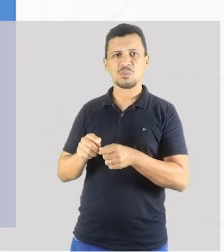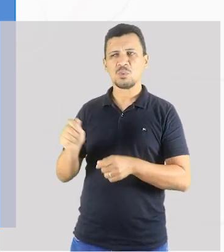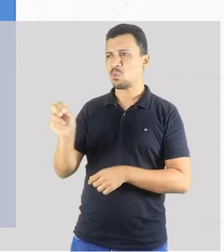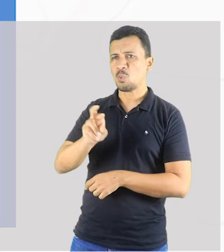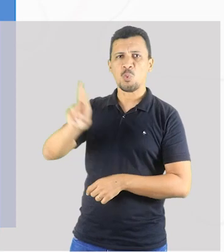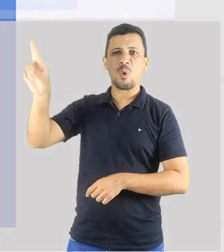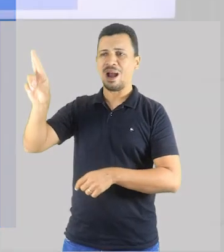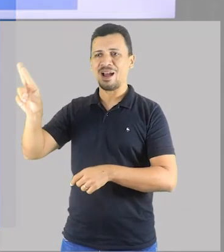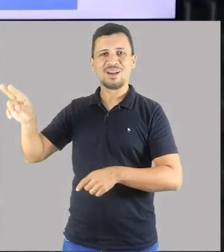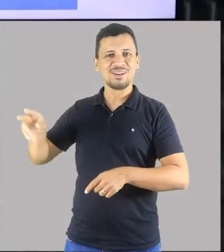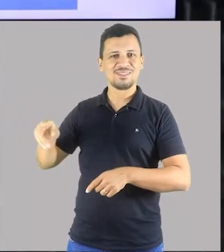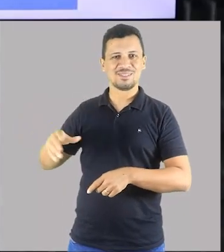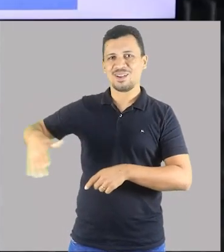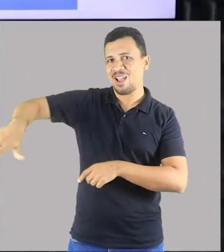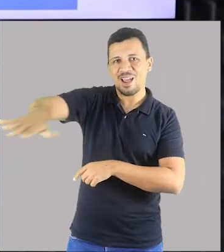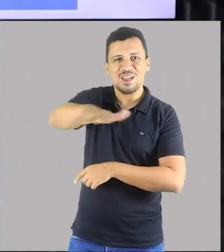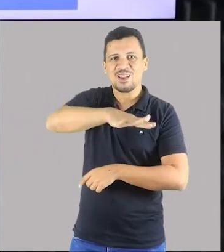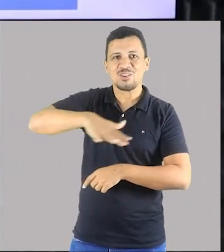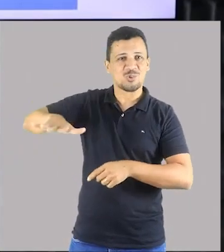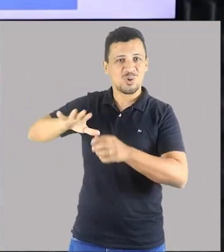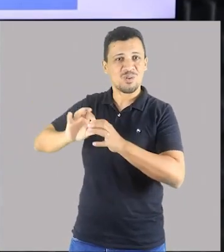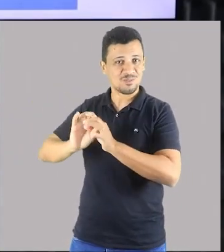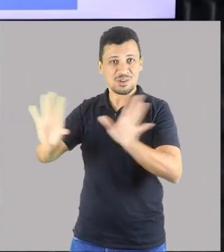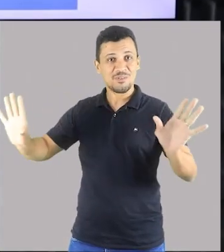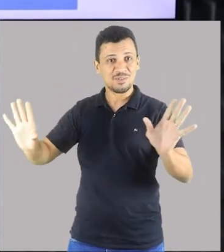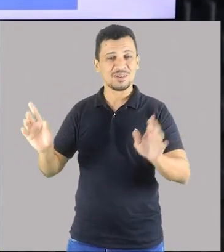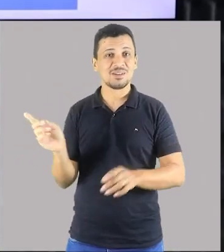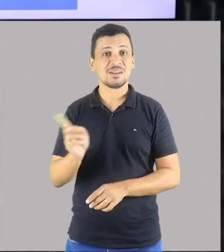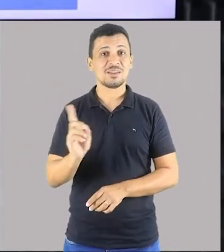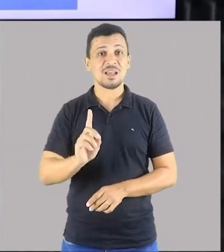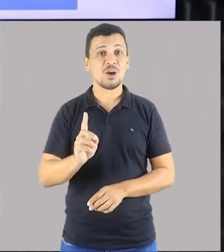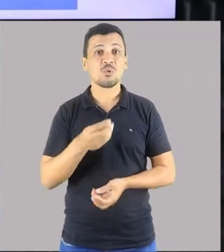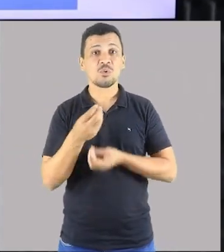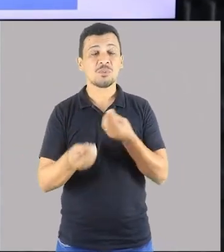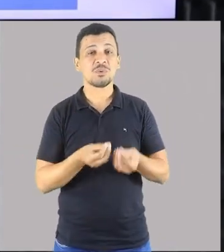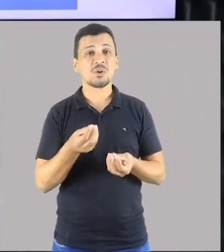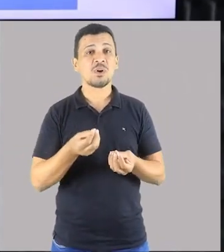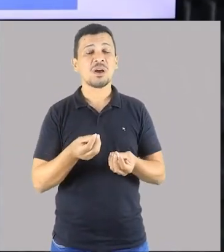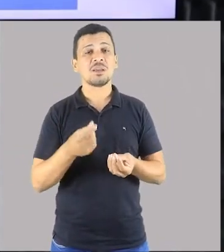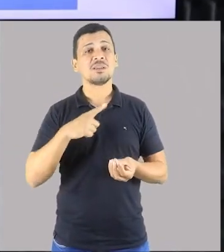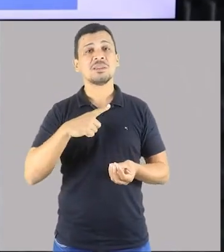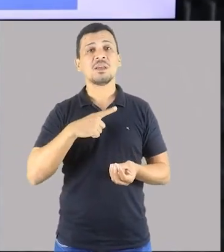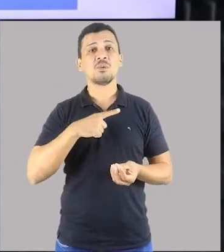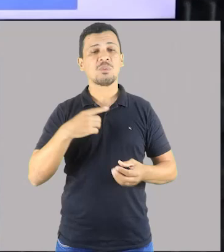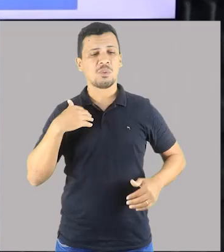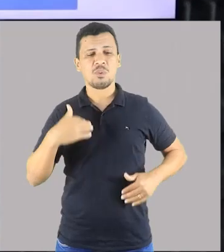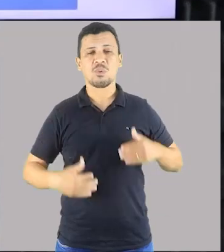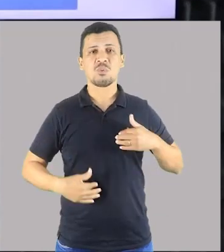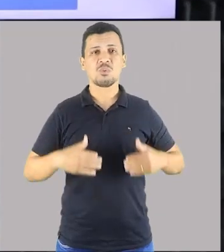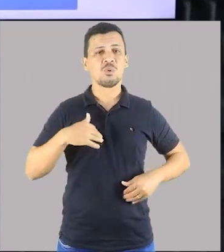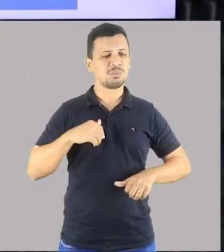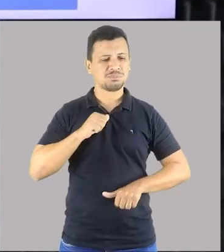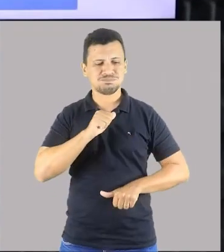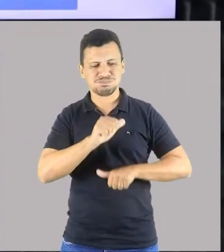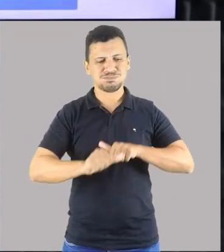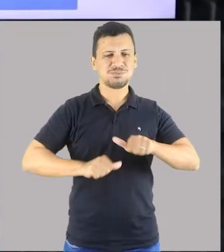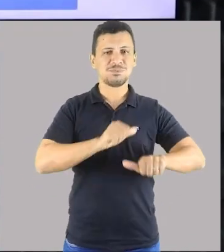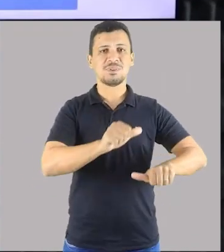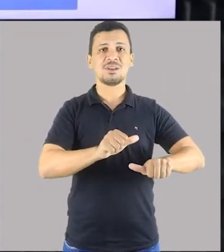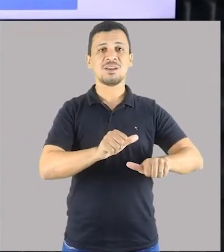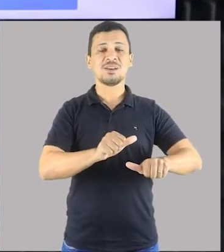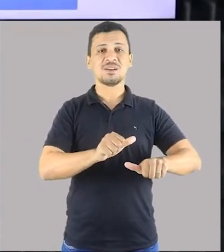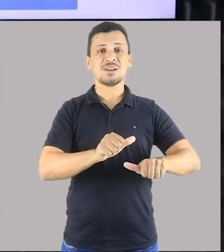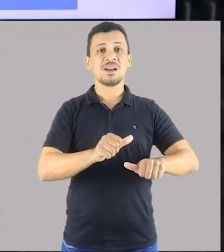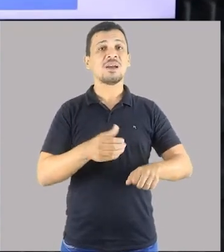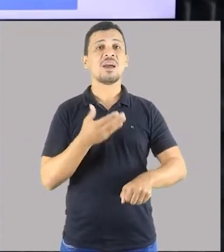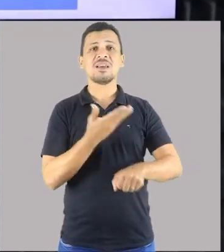Nada disso, meus amados. Vamos entender um pouco sobre vias metabólicas e por que os exercícios